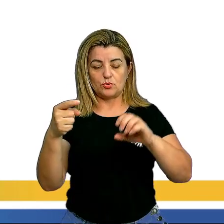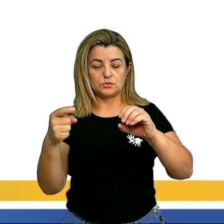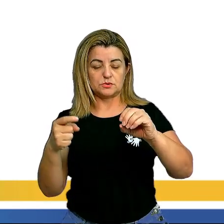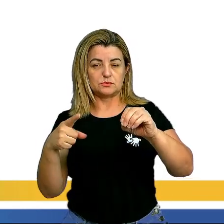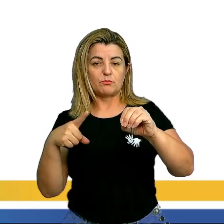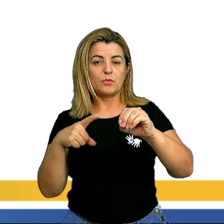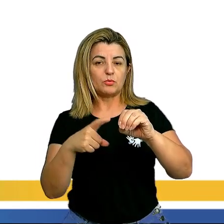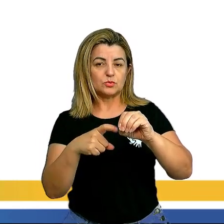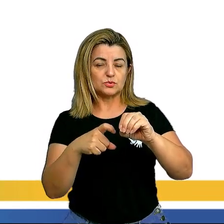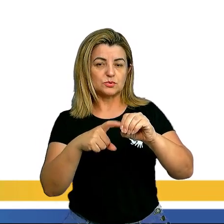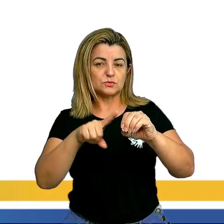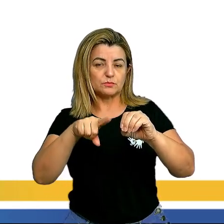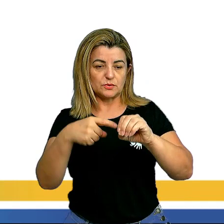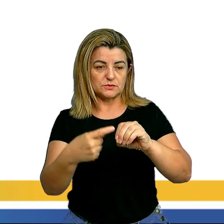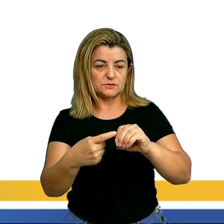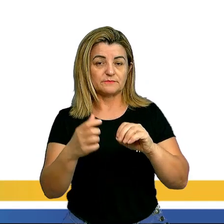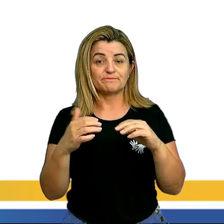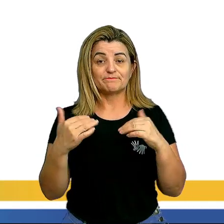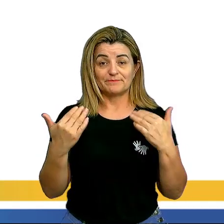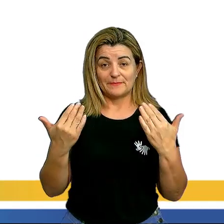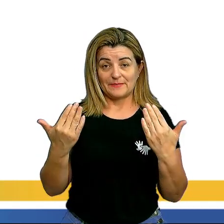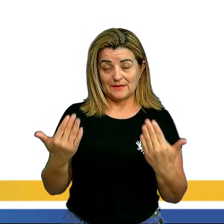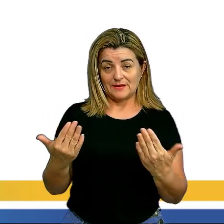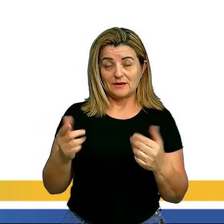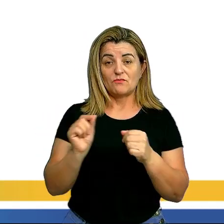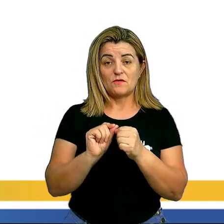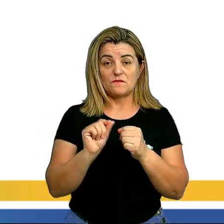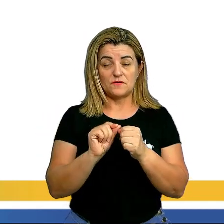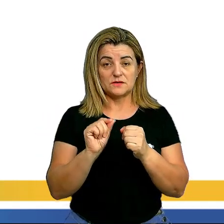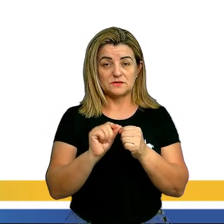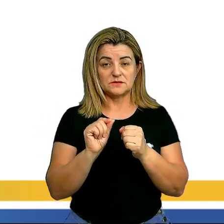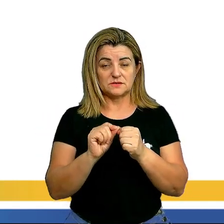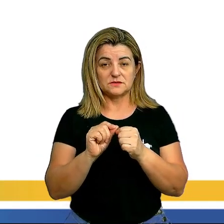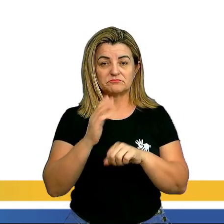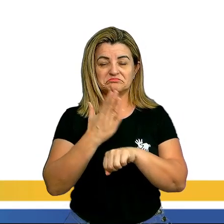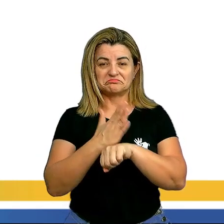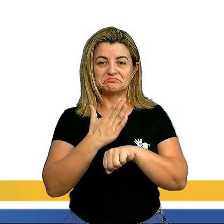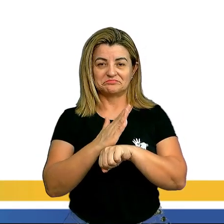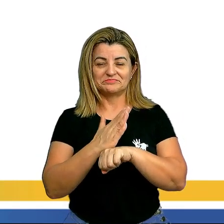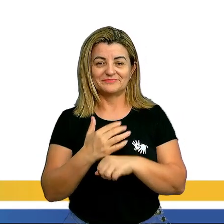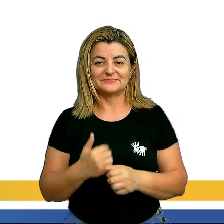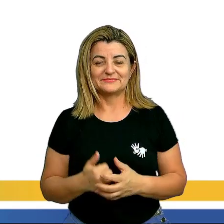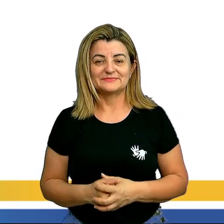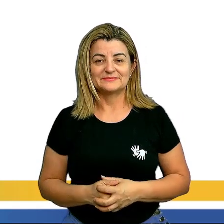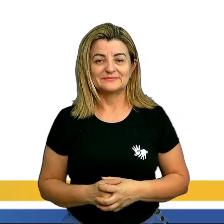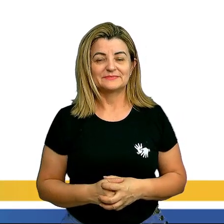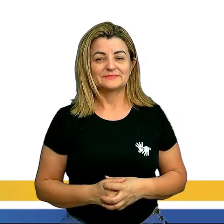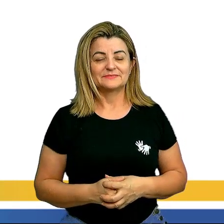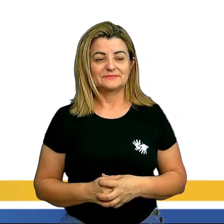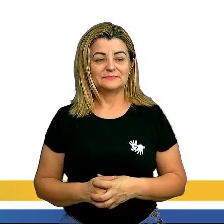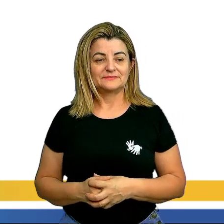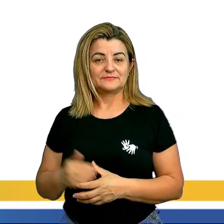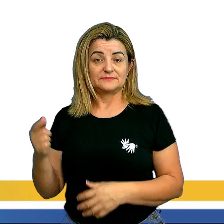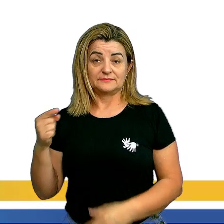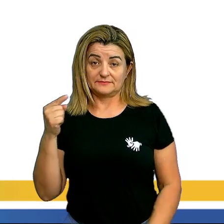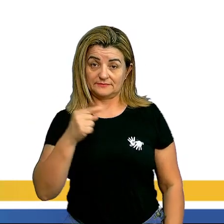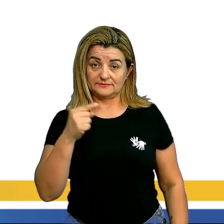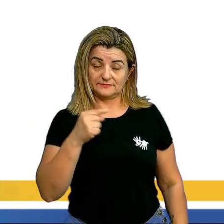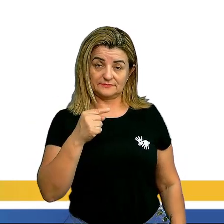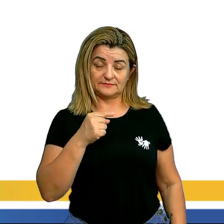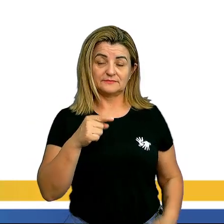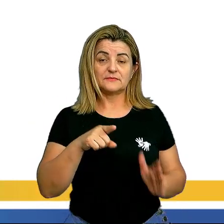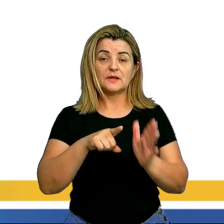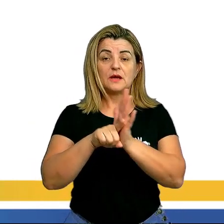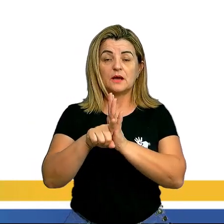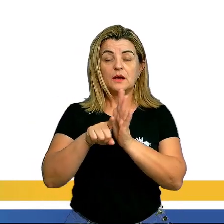pós-zigótico, perdão. E com isso, pessoal, a gente vai fazer os exercícios, tá certo? Isso aqui é uma questão